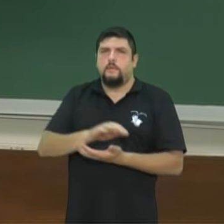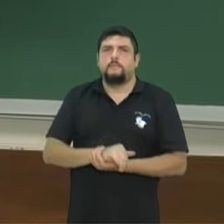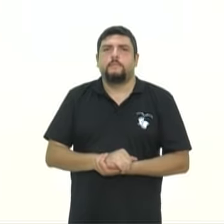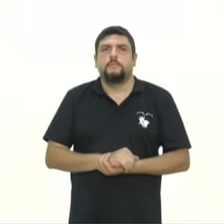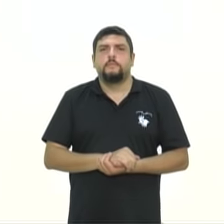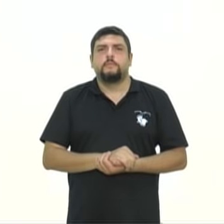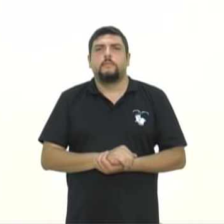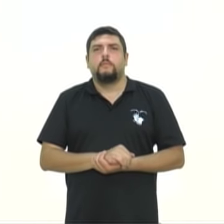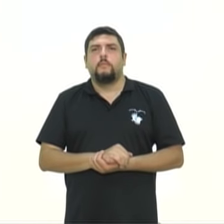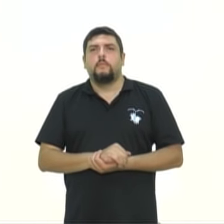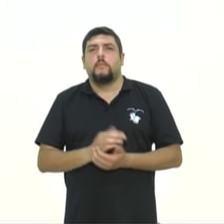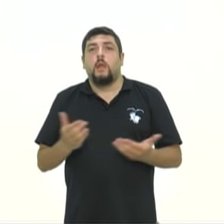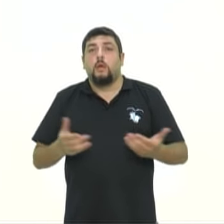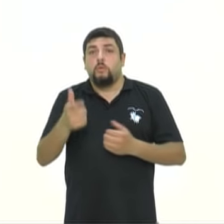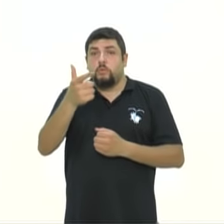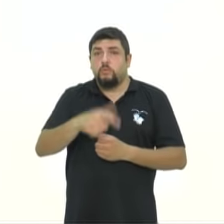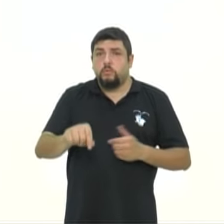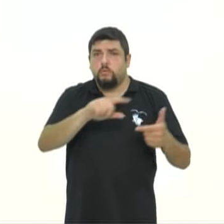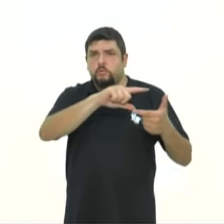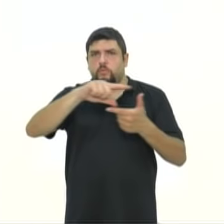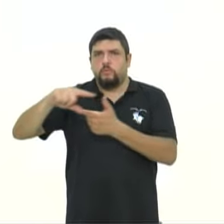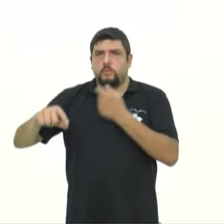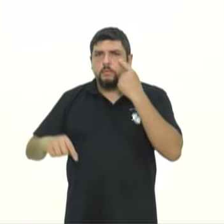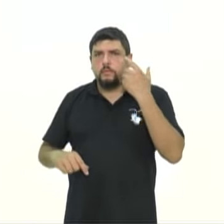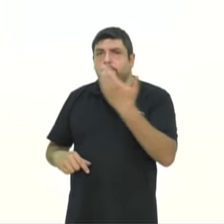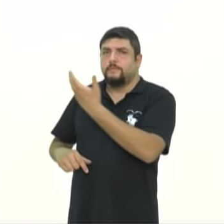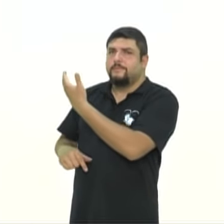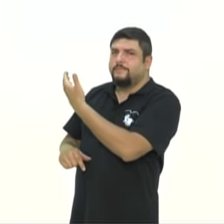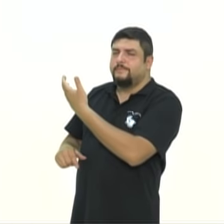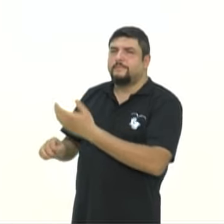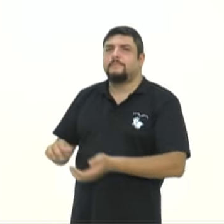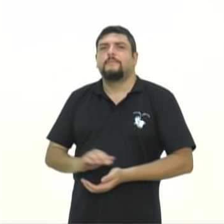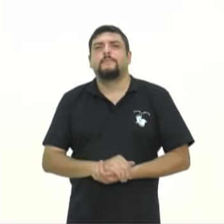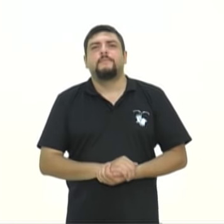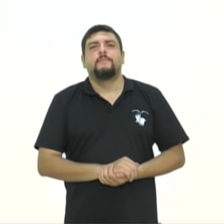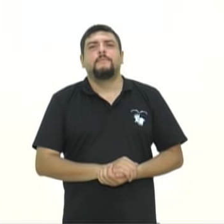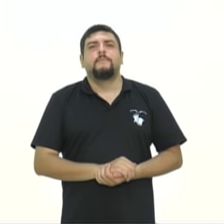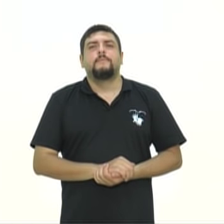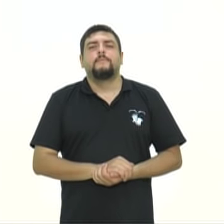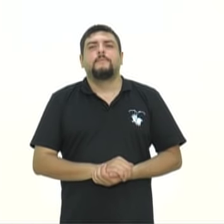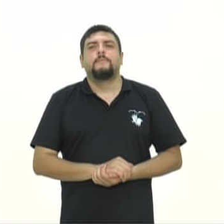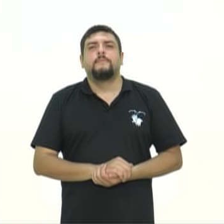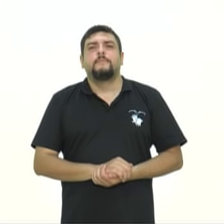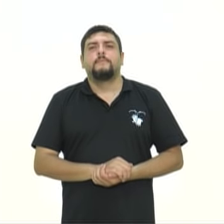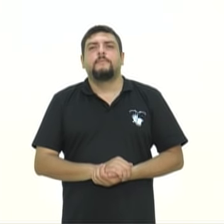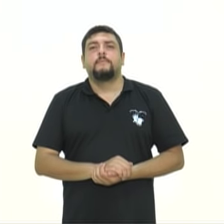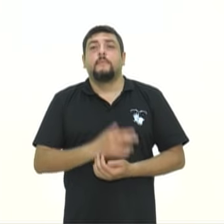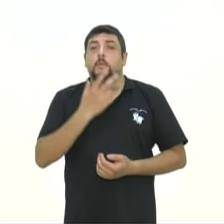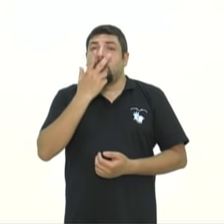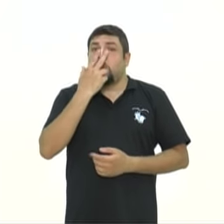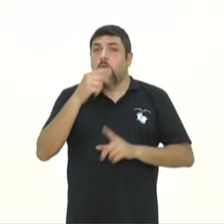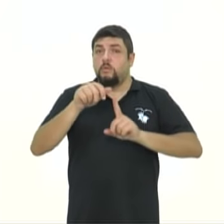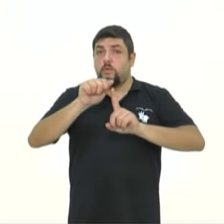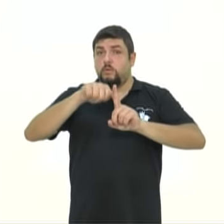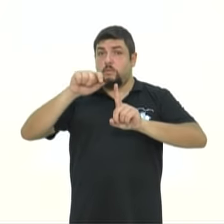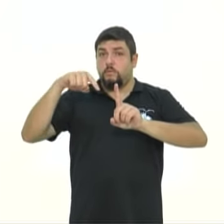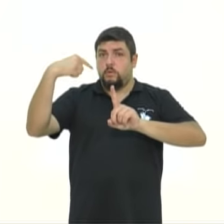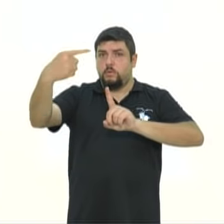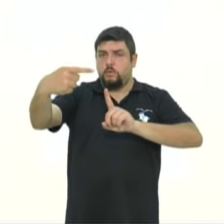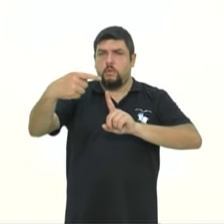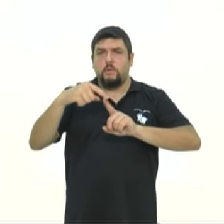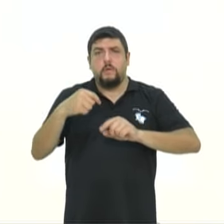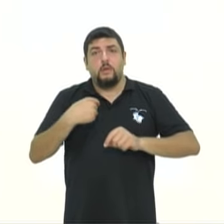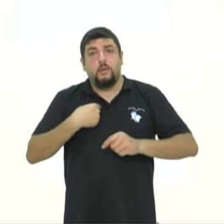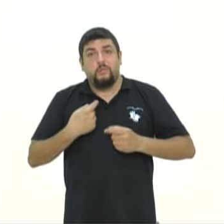Vamos analisar aqui agora mais uma tirinha? Leiam aqui comigo. Talvez no mês que vem, estou